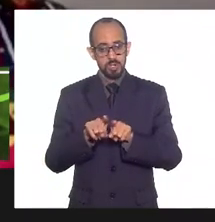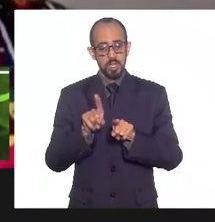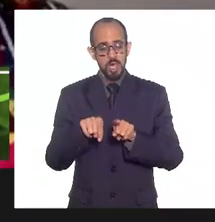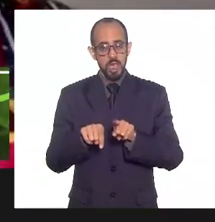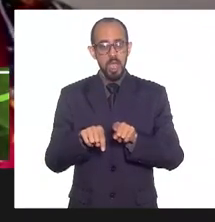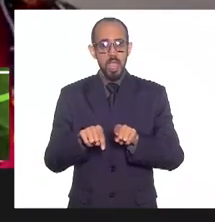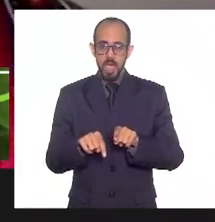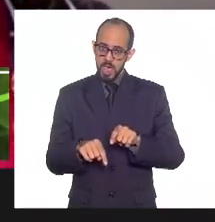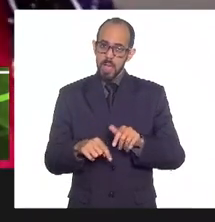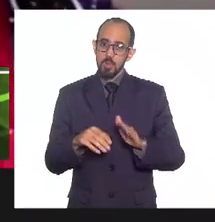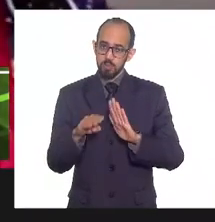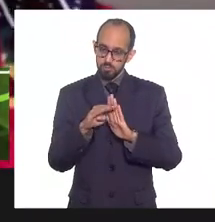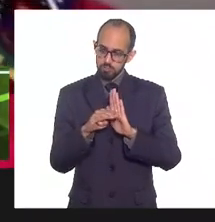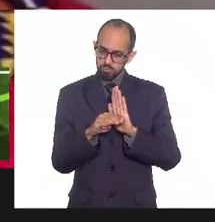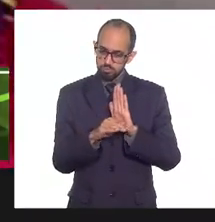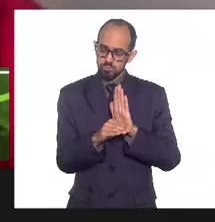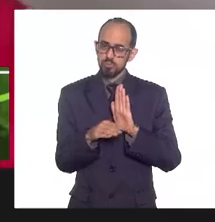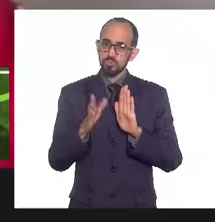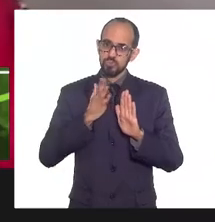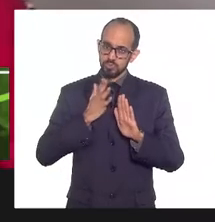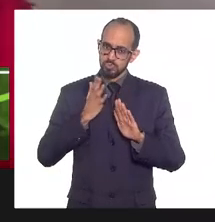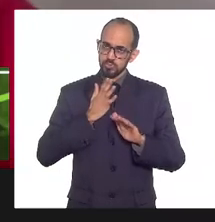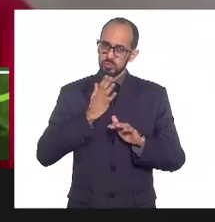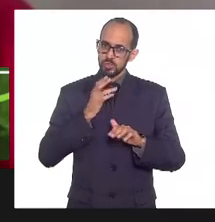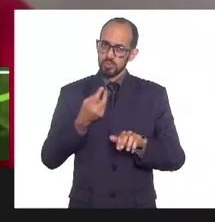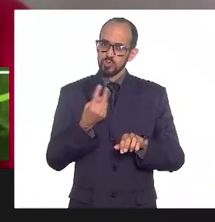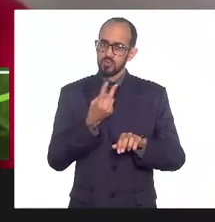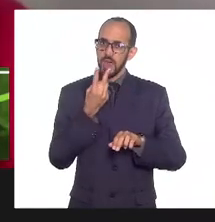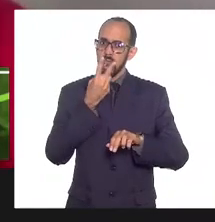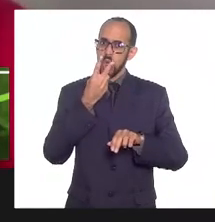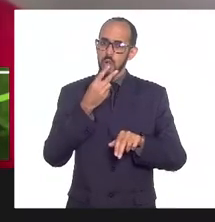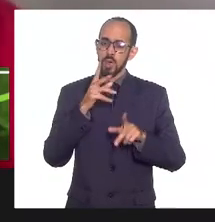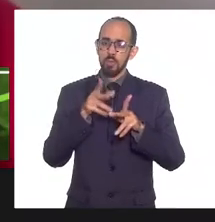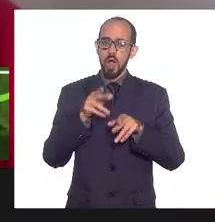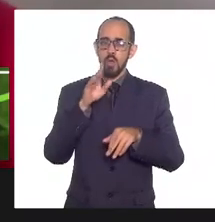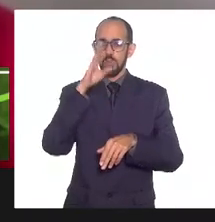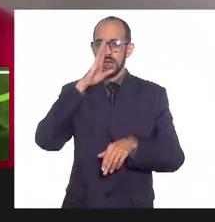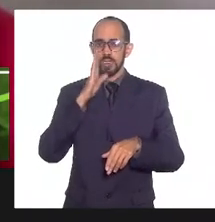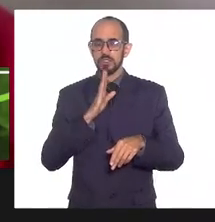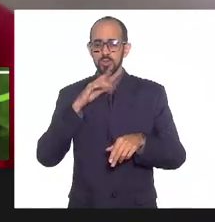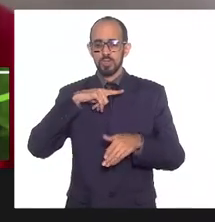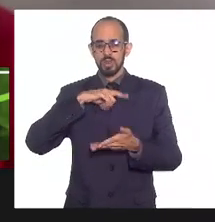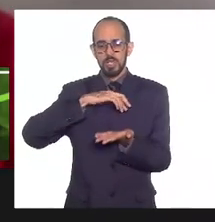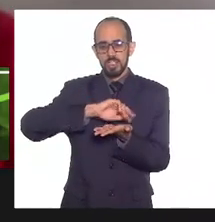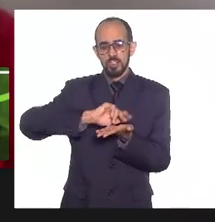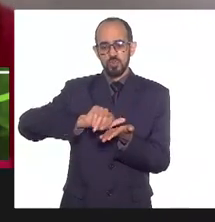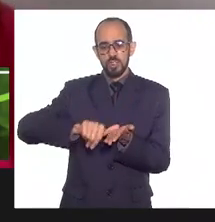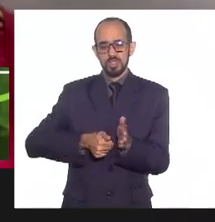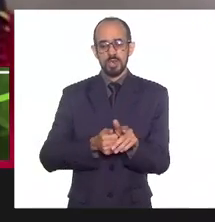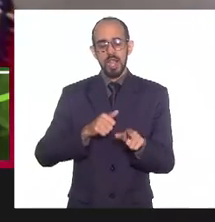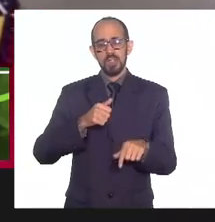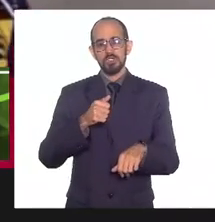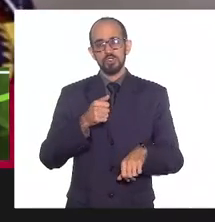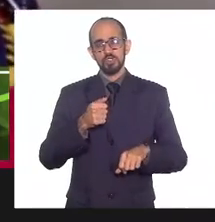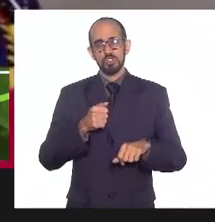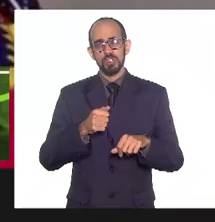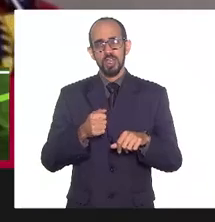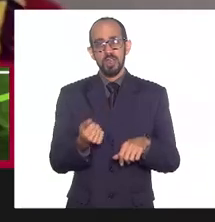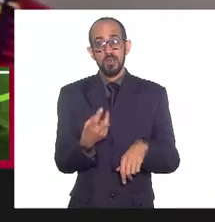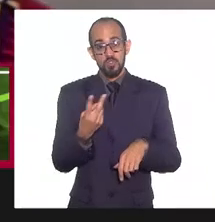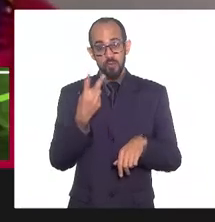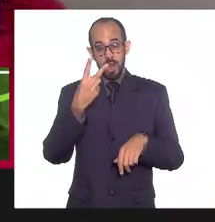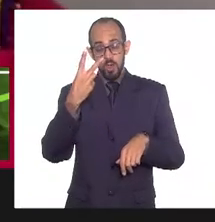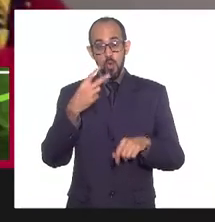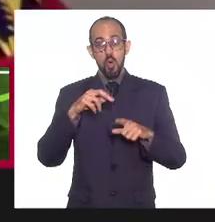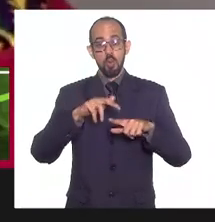ricos processos ricos que fundam por exemplo o nosso Brasil que só tem a diversidade a riqueza e o aporte que tem